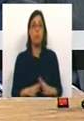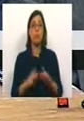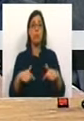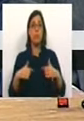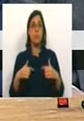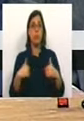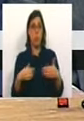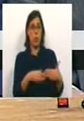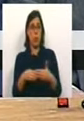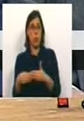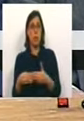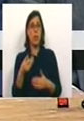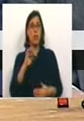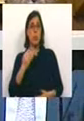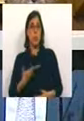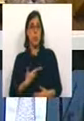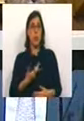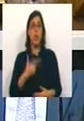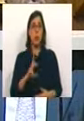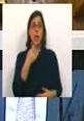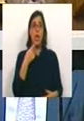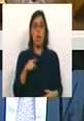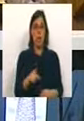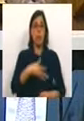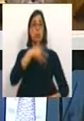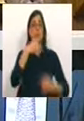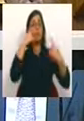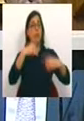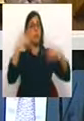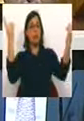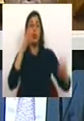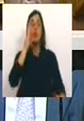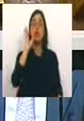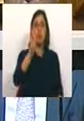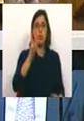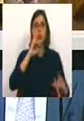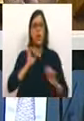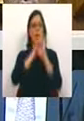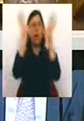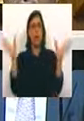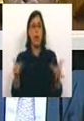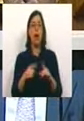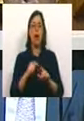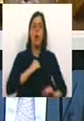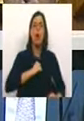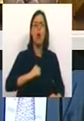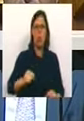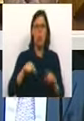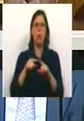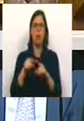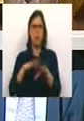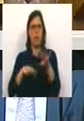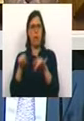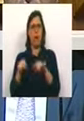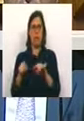próprio líder do Partido Social-Democrata, Dr. Rui Rio, em declarações públicas, já o disse claramente, dizendo que era contra esta